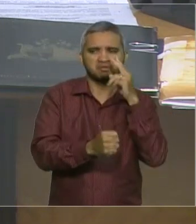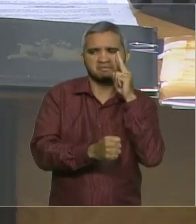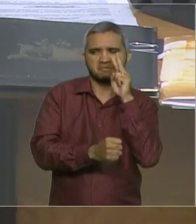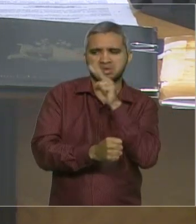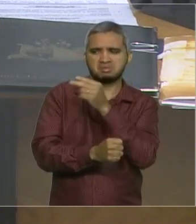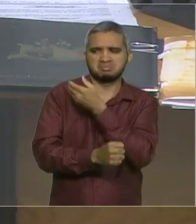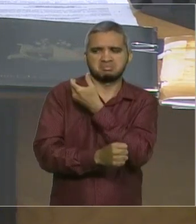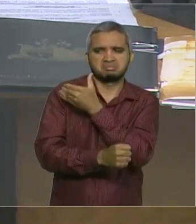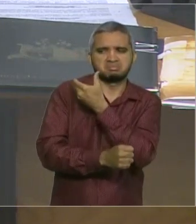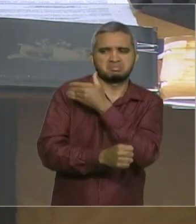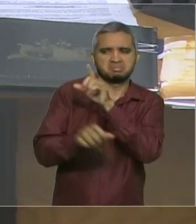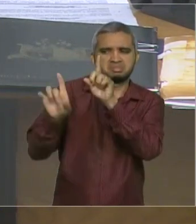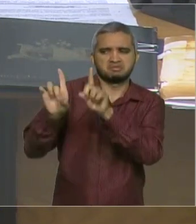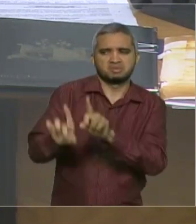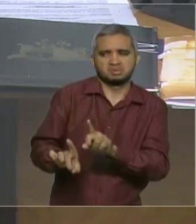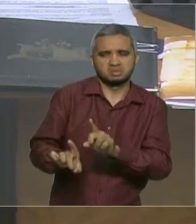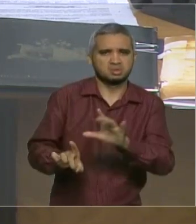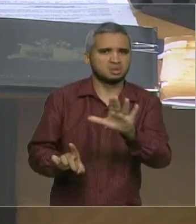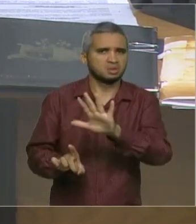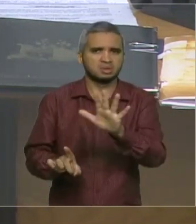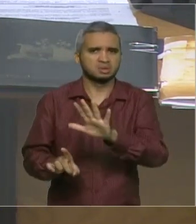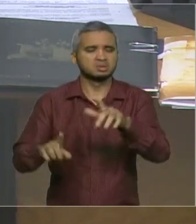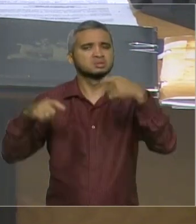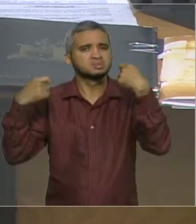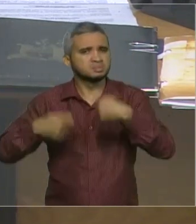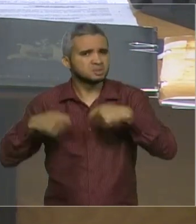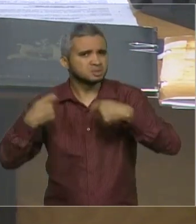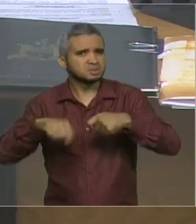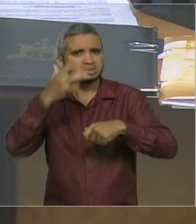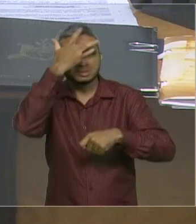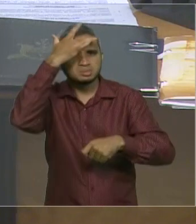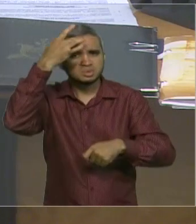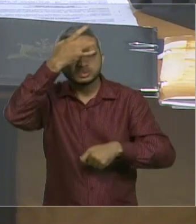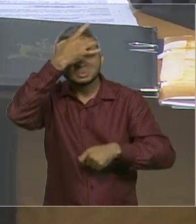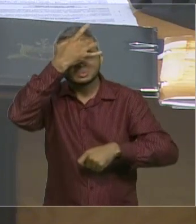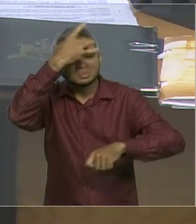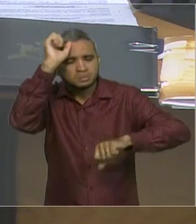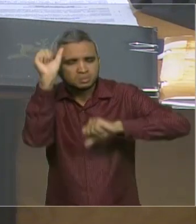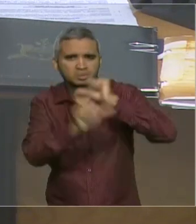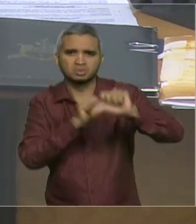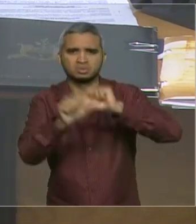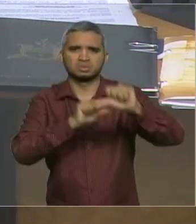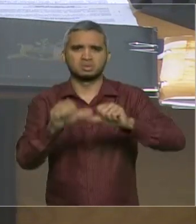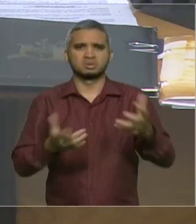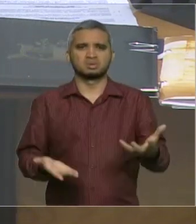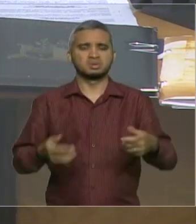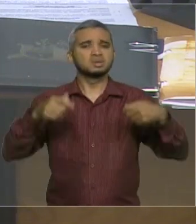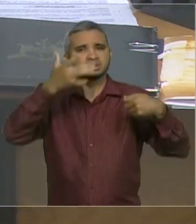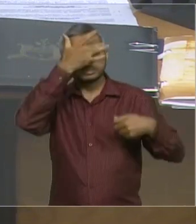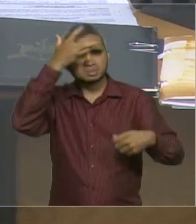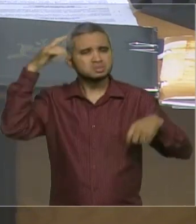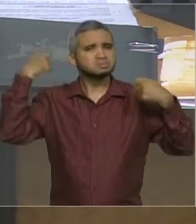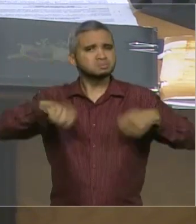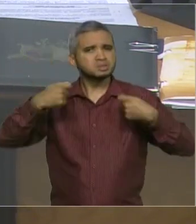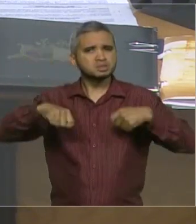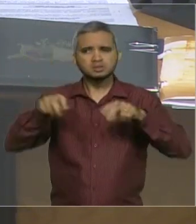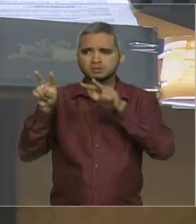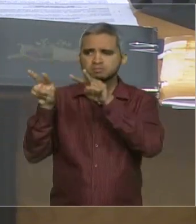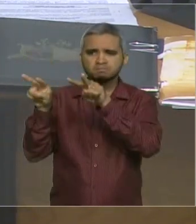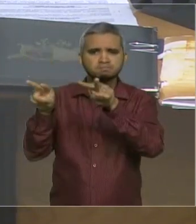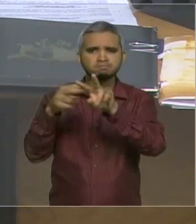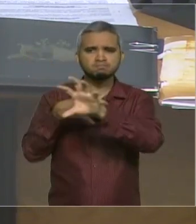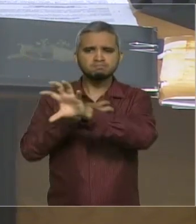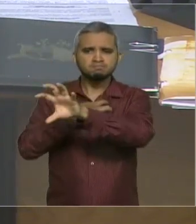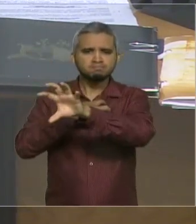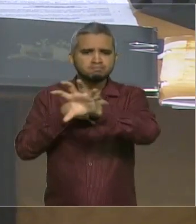com deficiência, para que esse olhar seja mais generoso, para que esse olhar seja mais humano, para